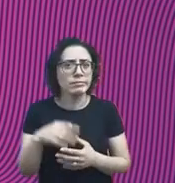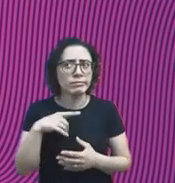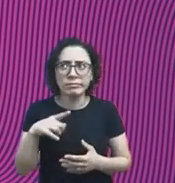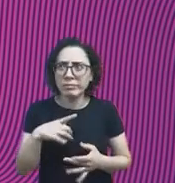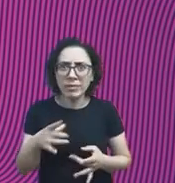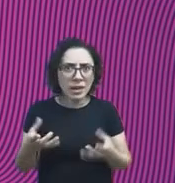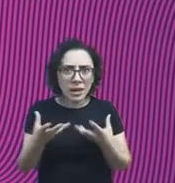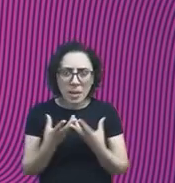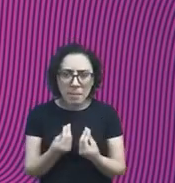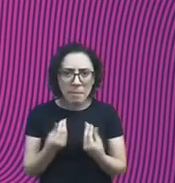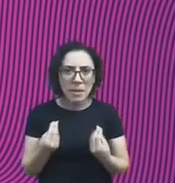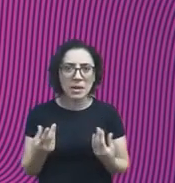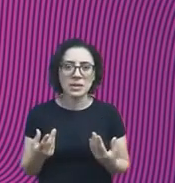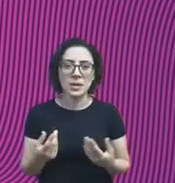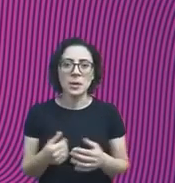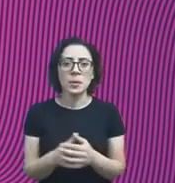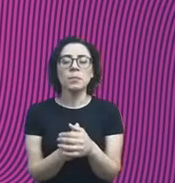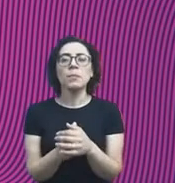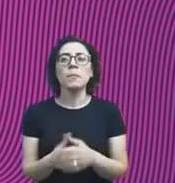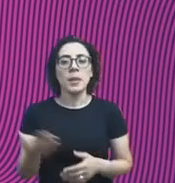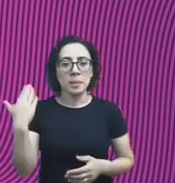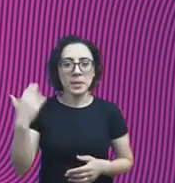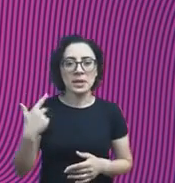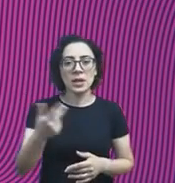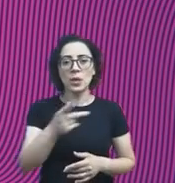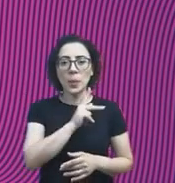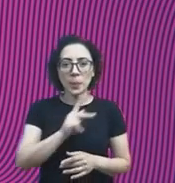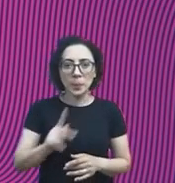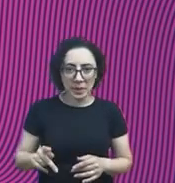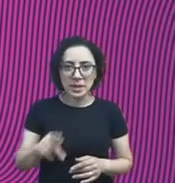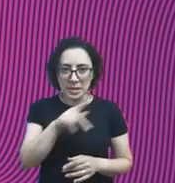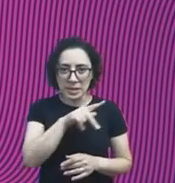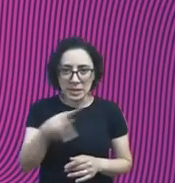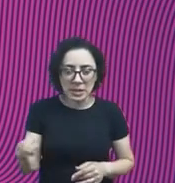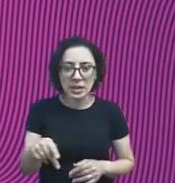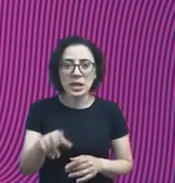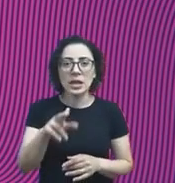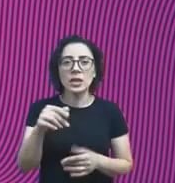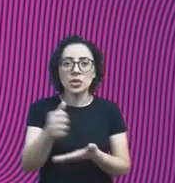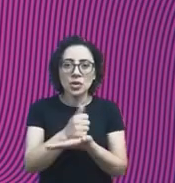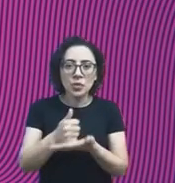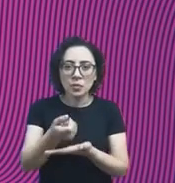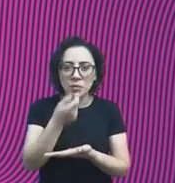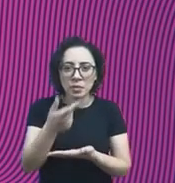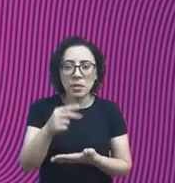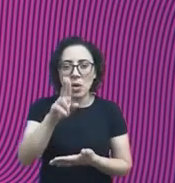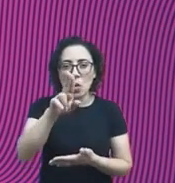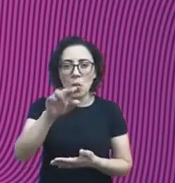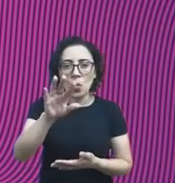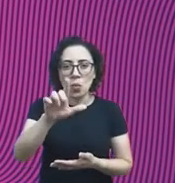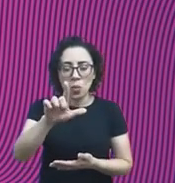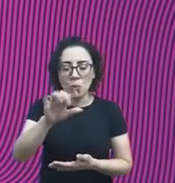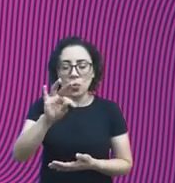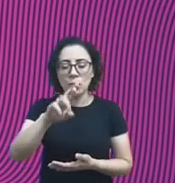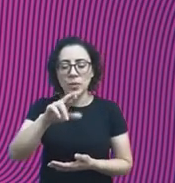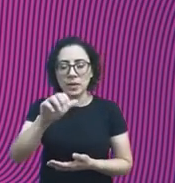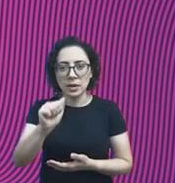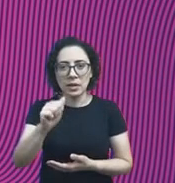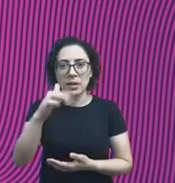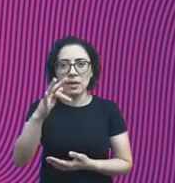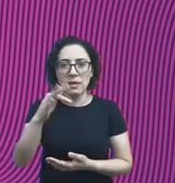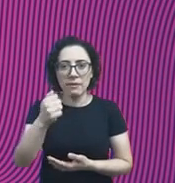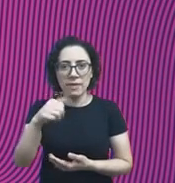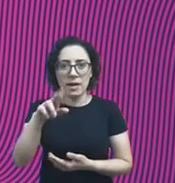presidia a Interpharma, havia 100, eu nunca esqueci o número, 187 diferentes